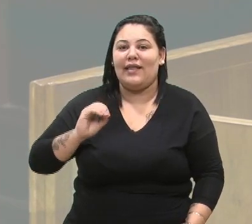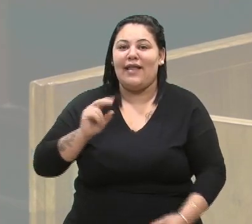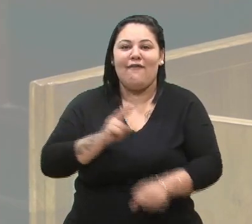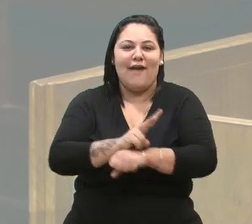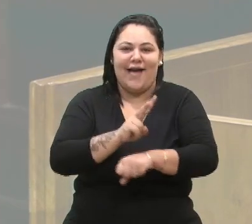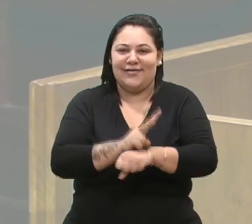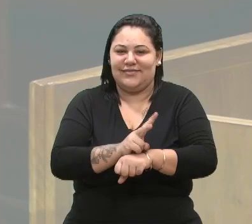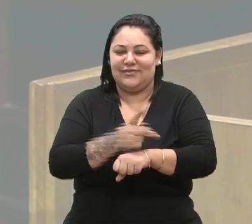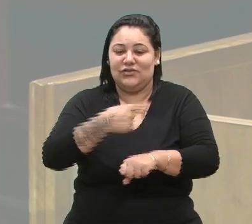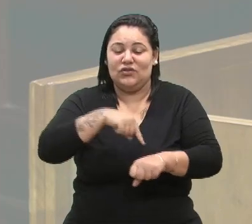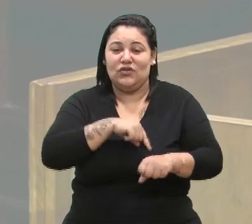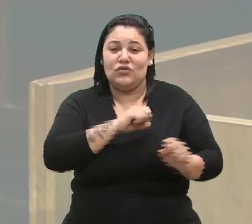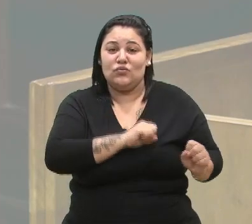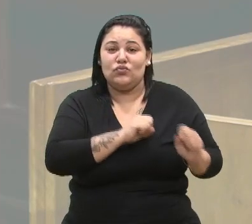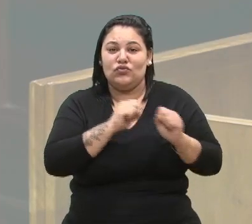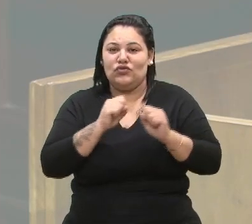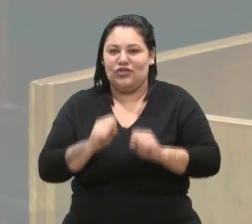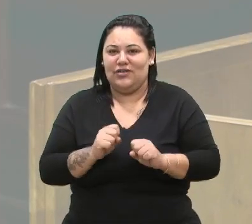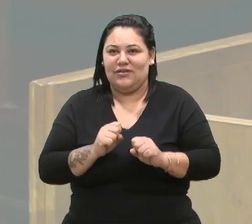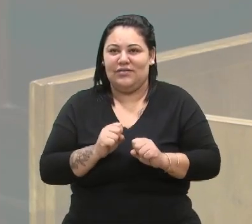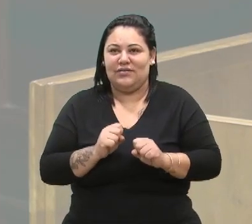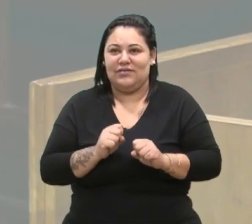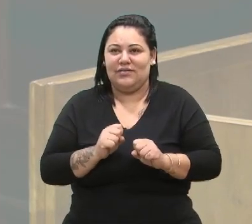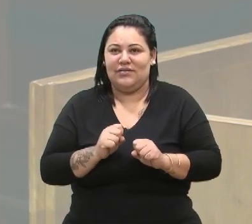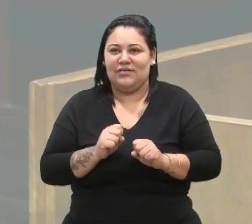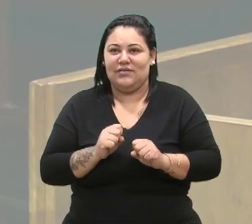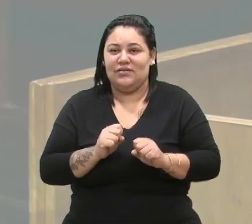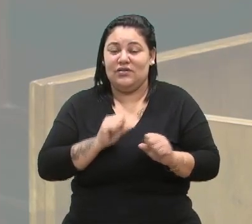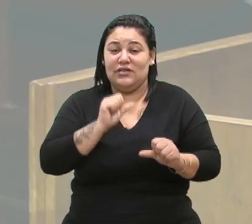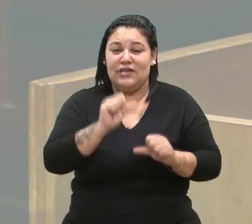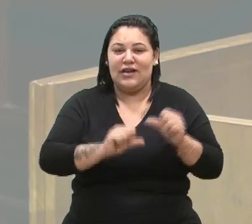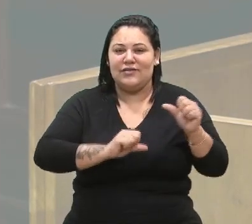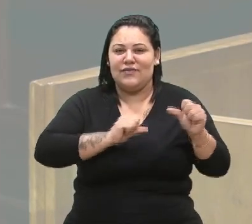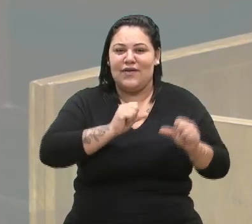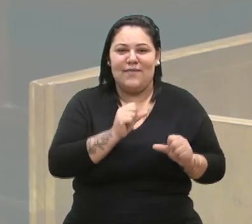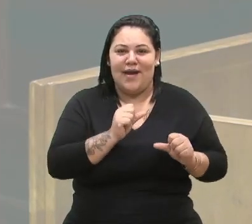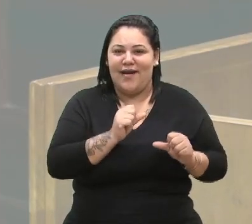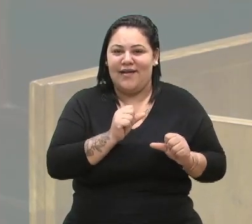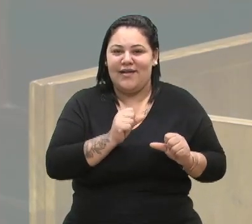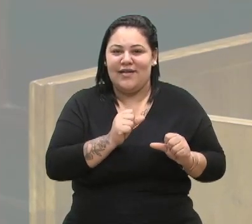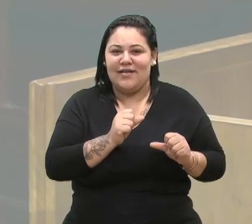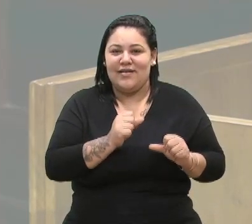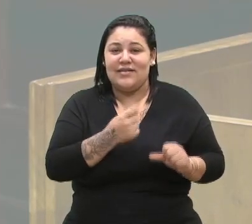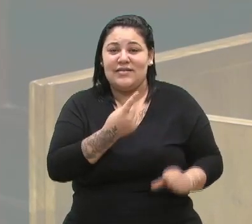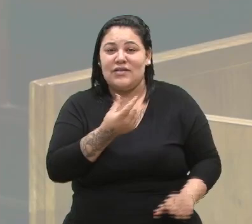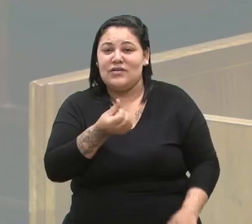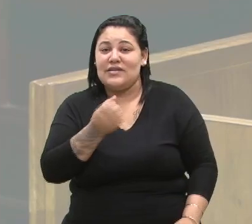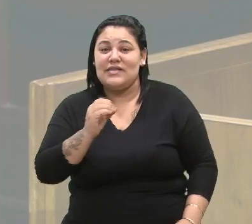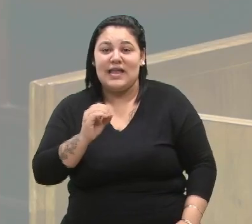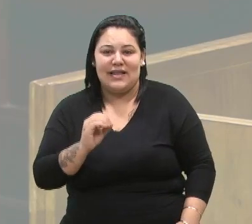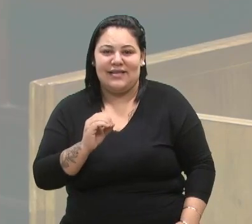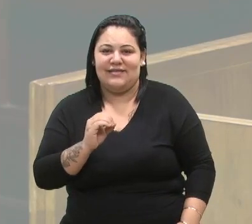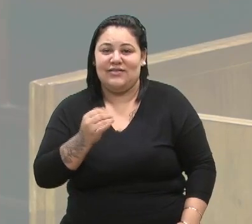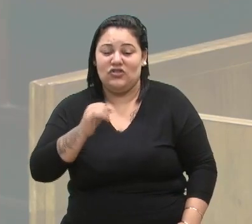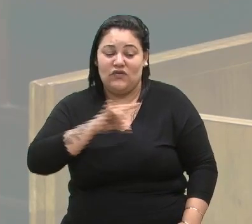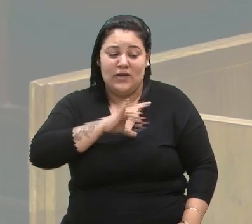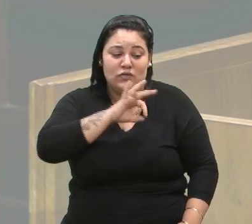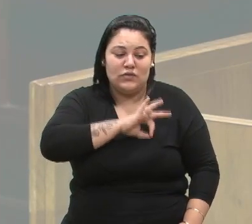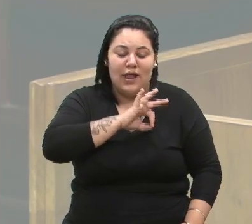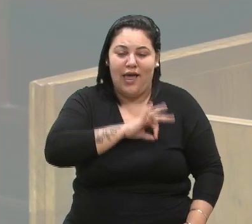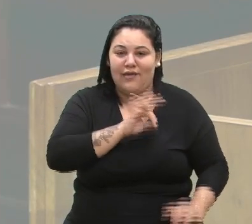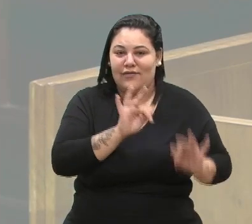nós poderíamos transformar em duas vezes mais, se nós tivéssemos um salário lá na